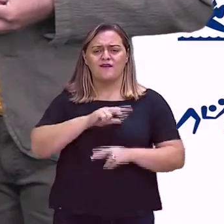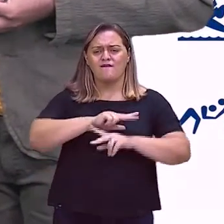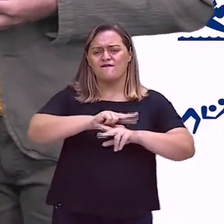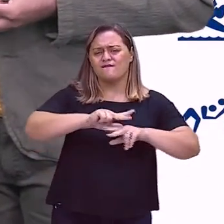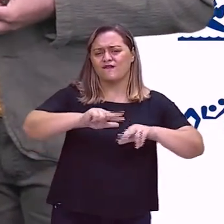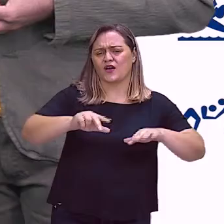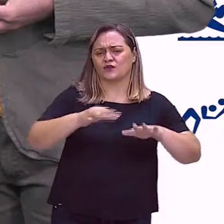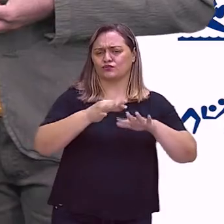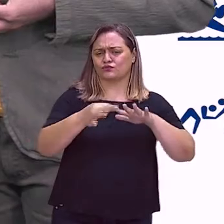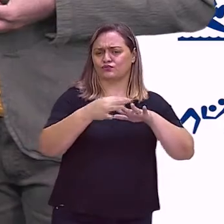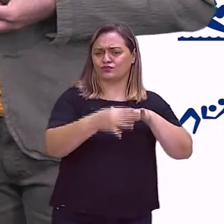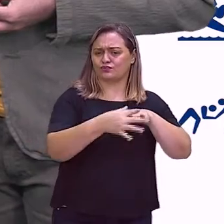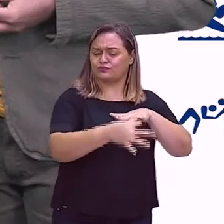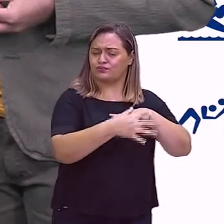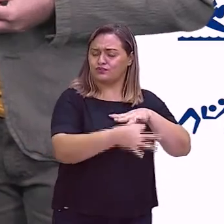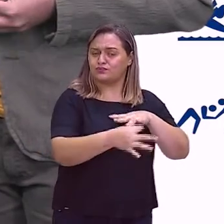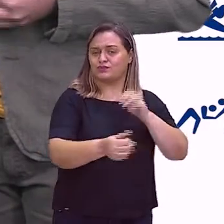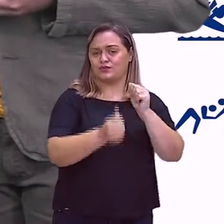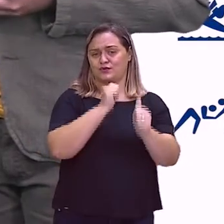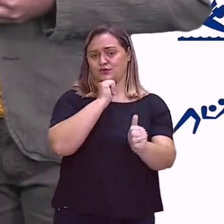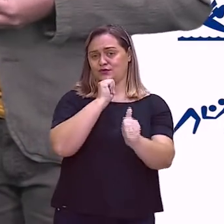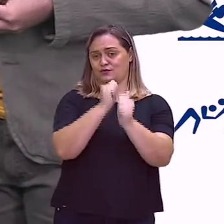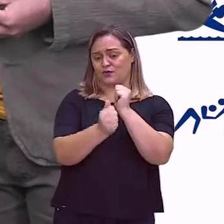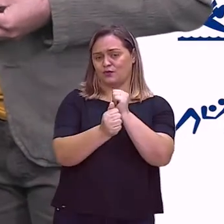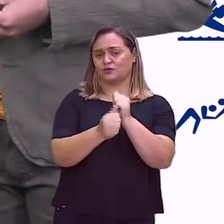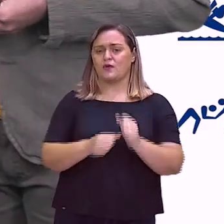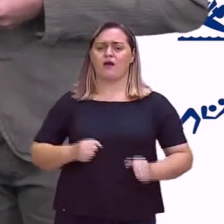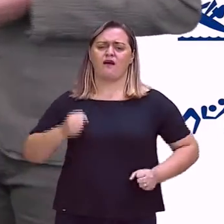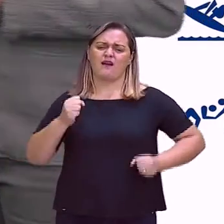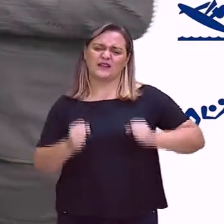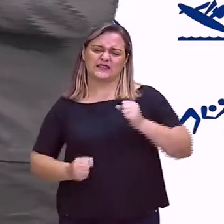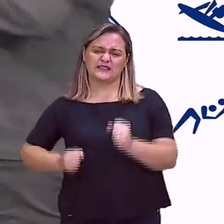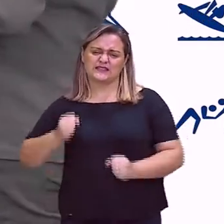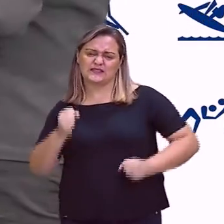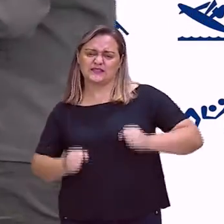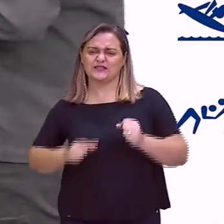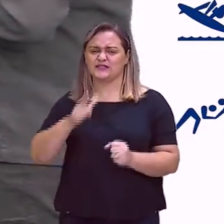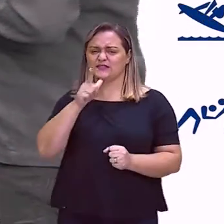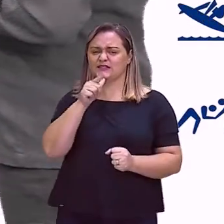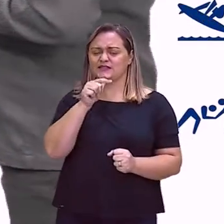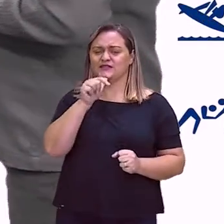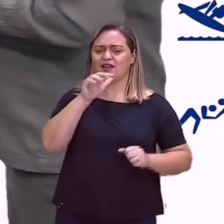33 modalidades, entre elas atletismo,